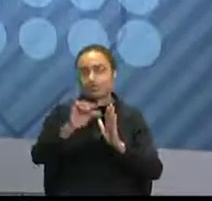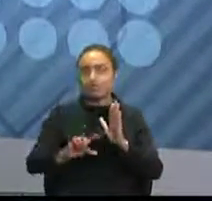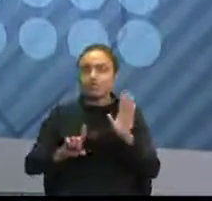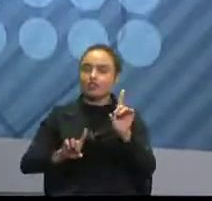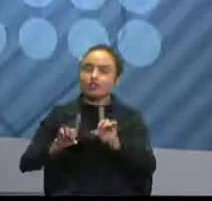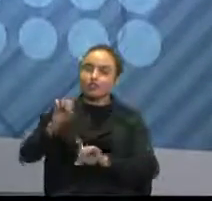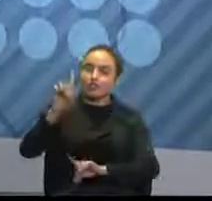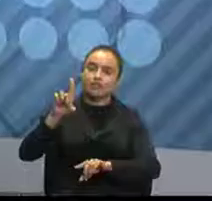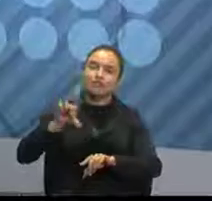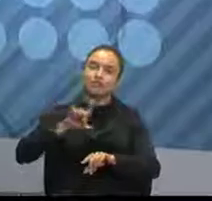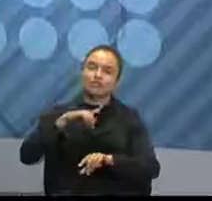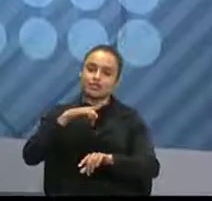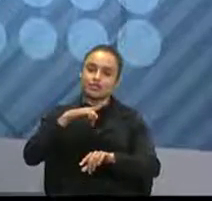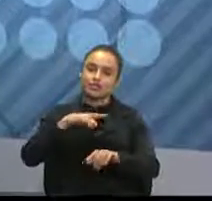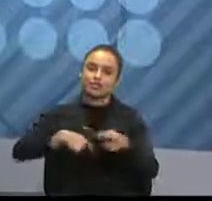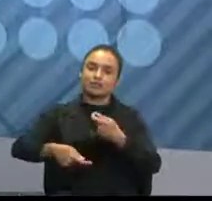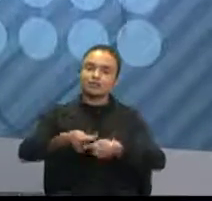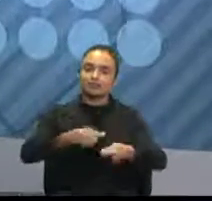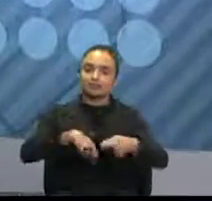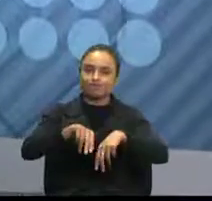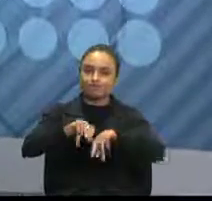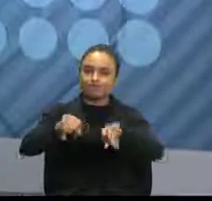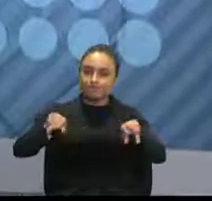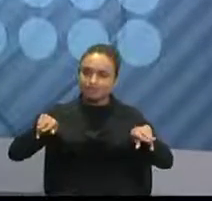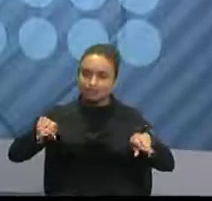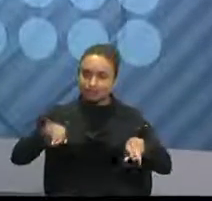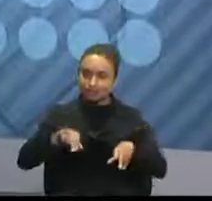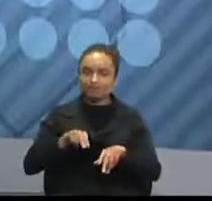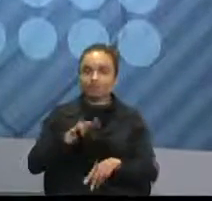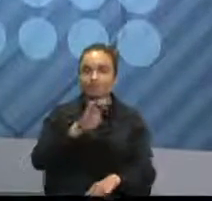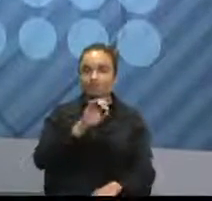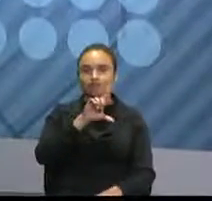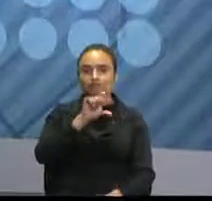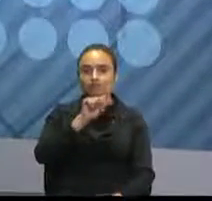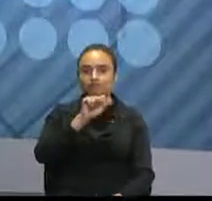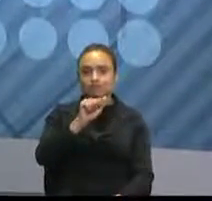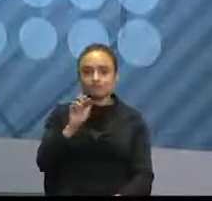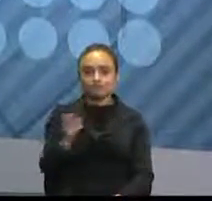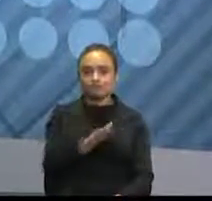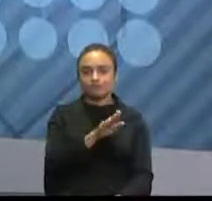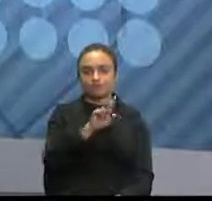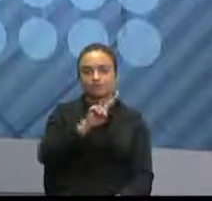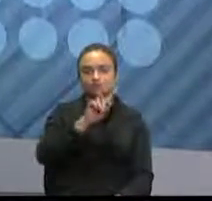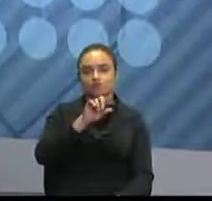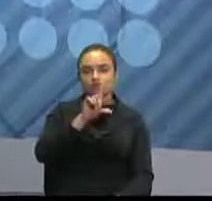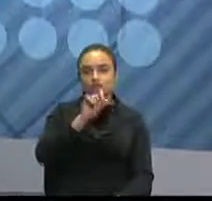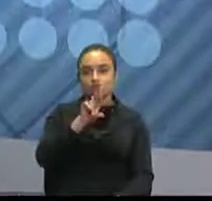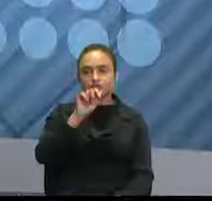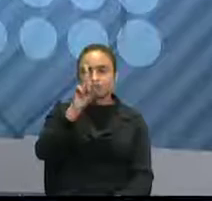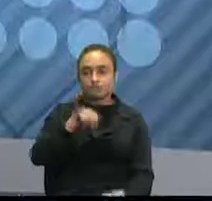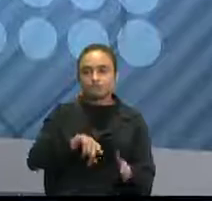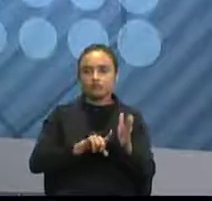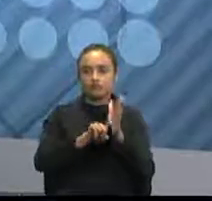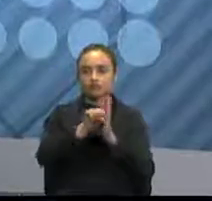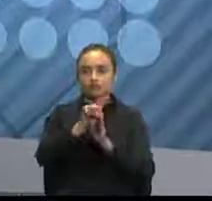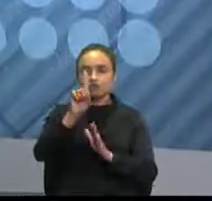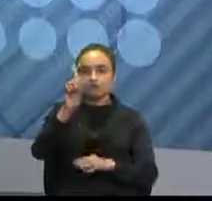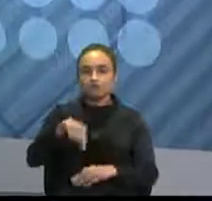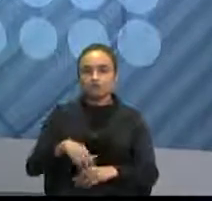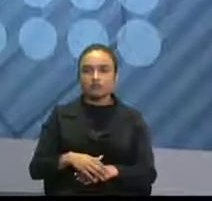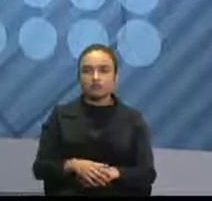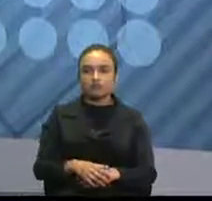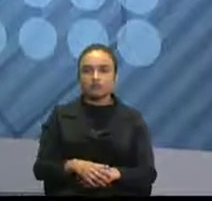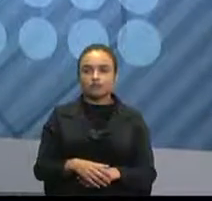tenho muito reflexo do desempenho do país com a bolsa de valores chegam a constatação pólo enviou para nós